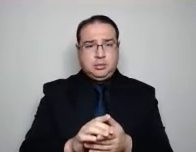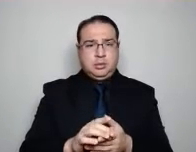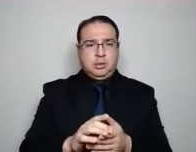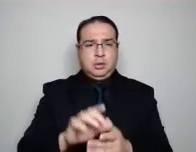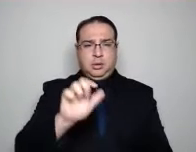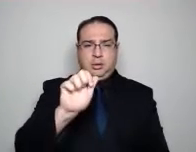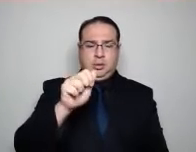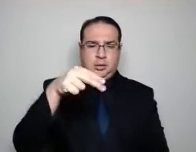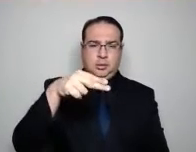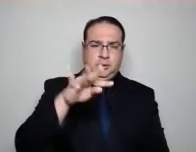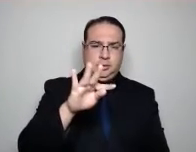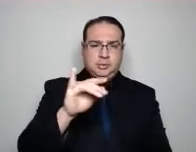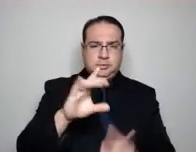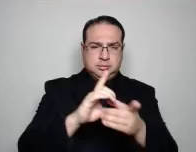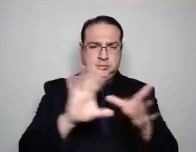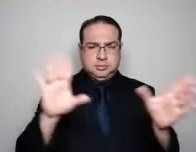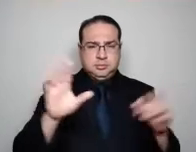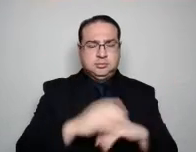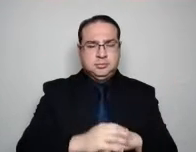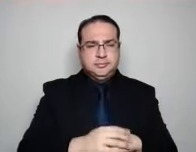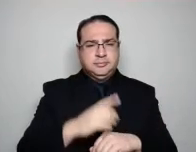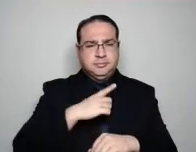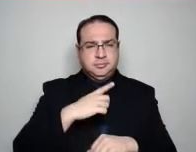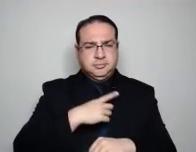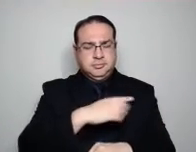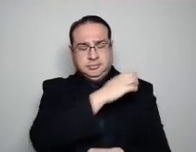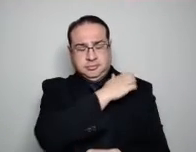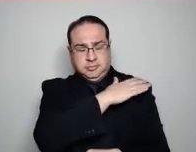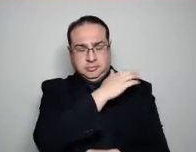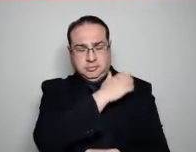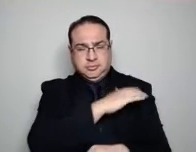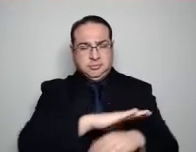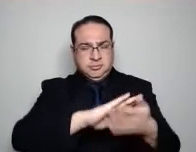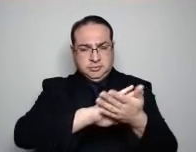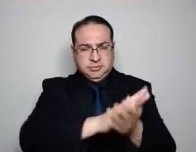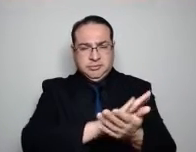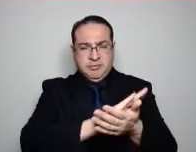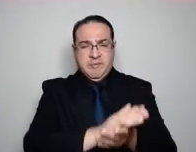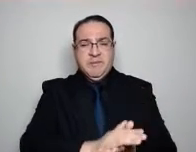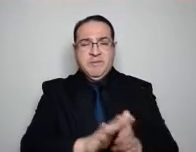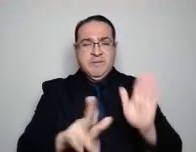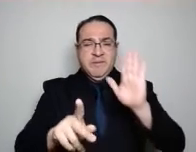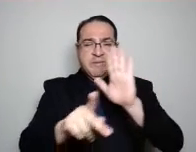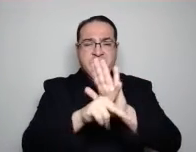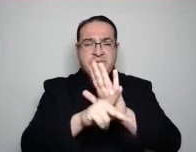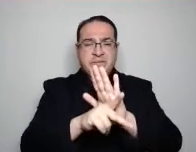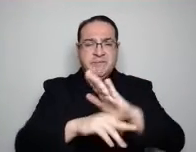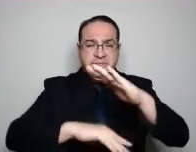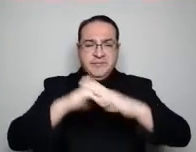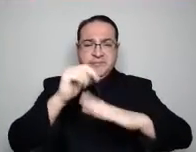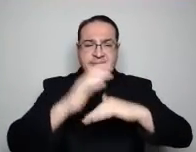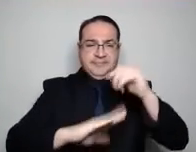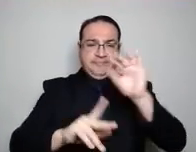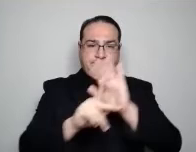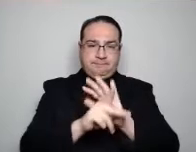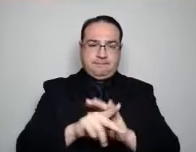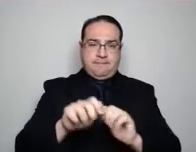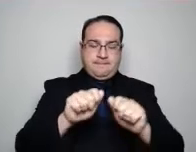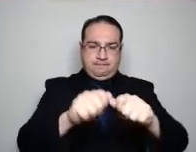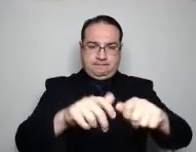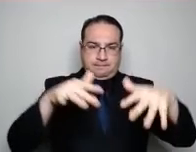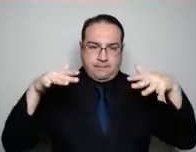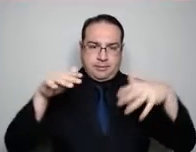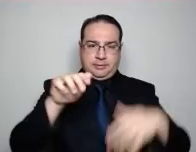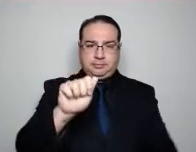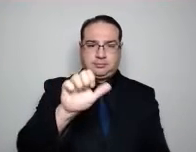decisão discriminatória. A competência é exclusiva da Assembleia. Exclusiva.